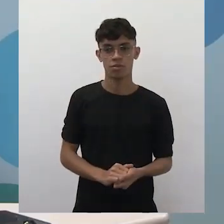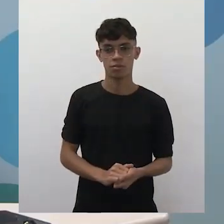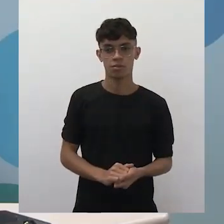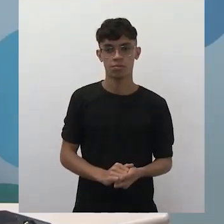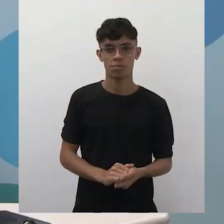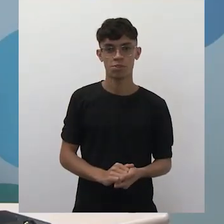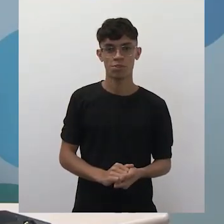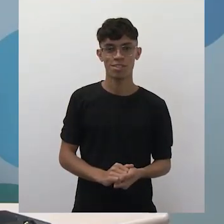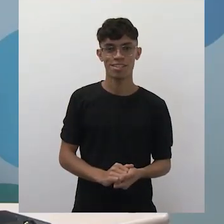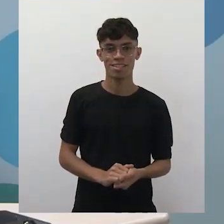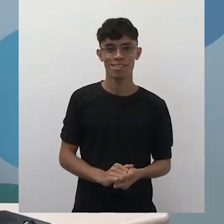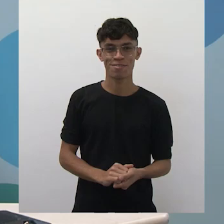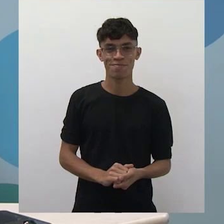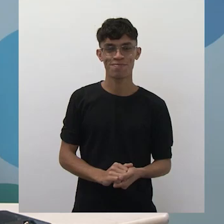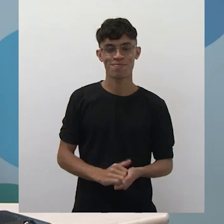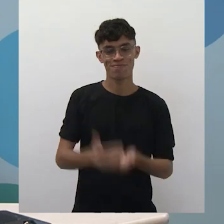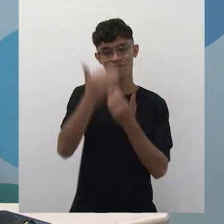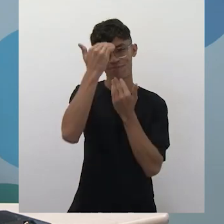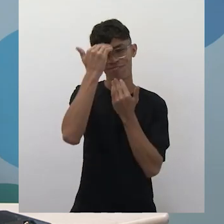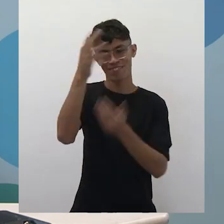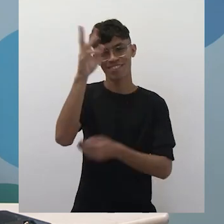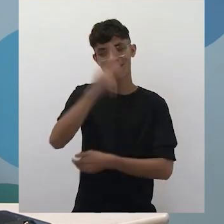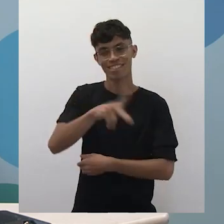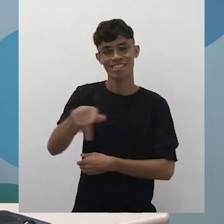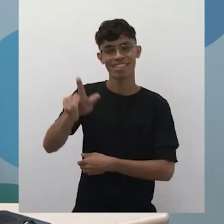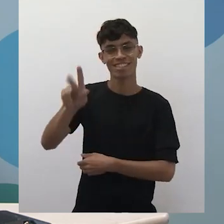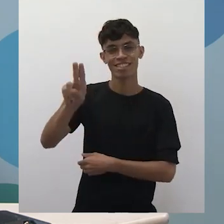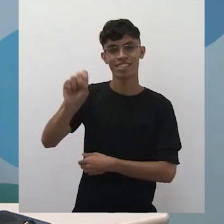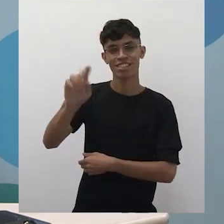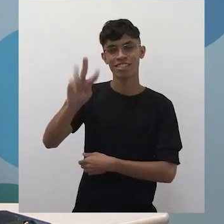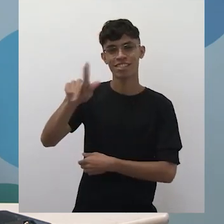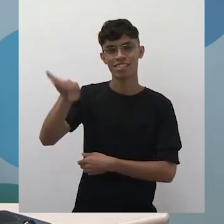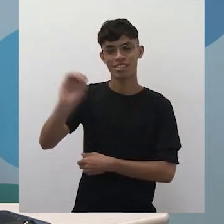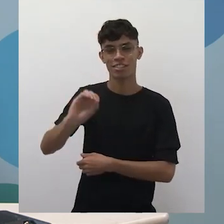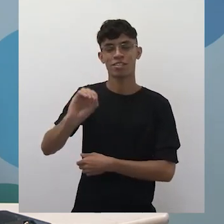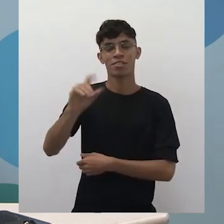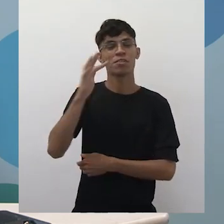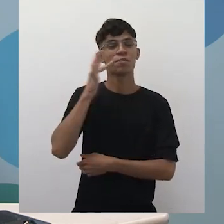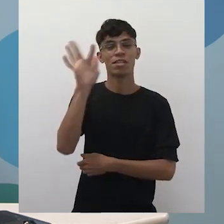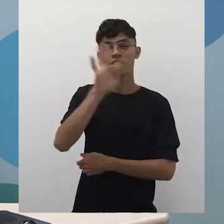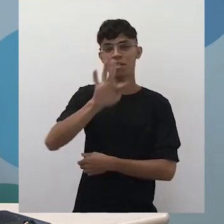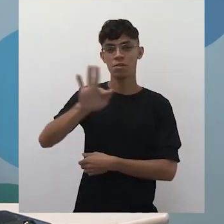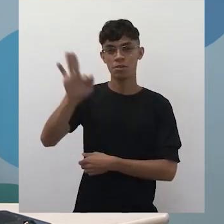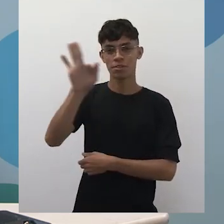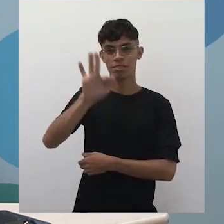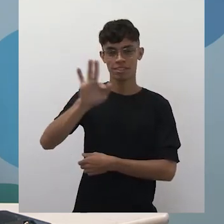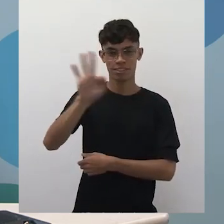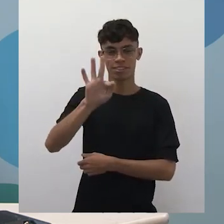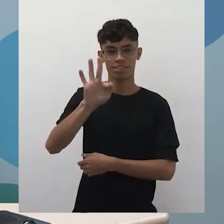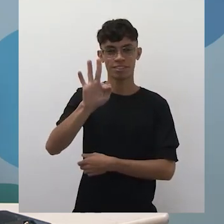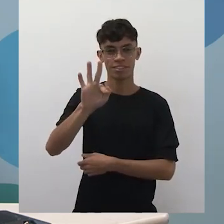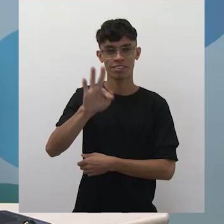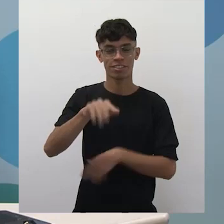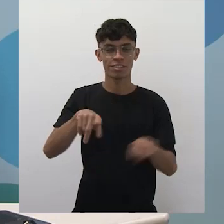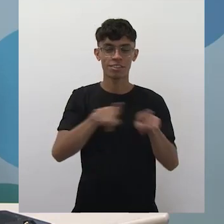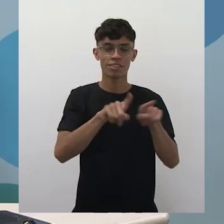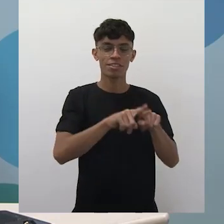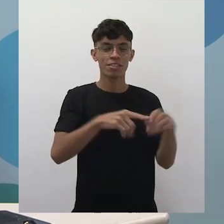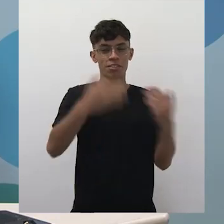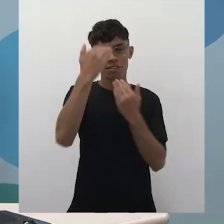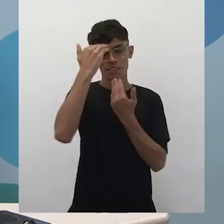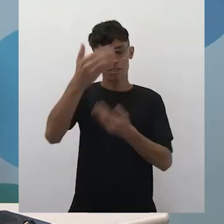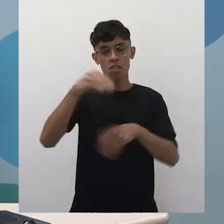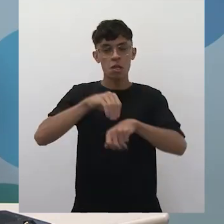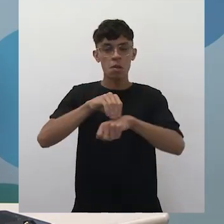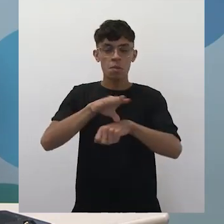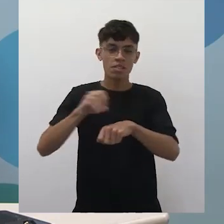Deixamos aqui nossos agradecimentos ao professor Dr. Gustavo, lá do Instituto Federal aqui de São Paulo, também pelas suas considerações e